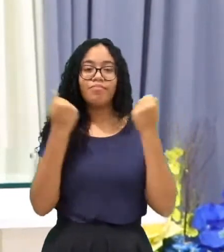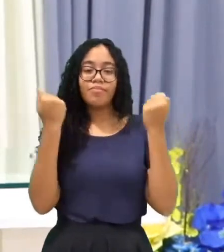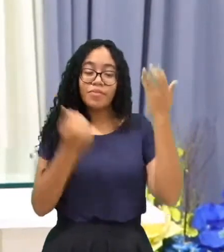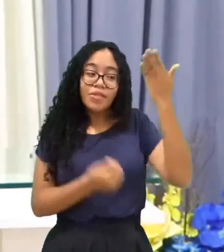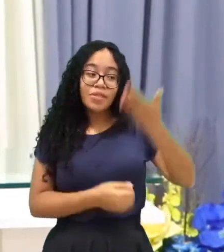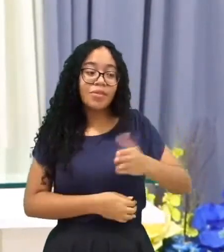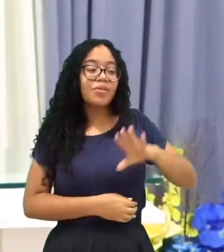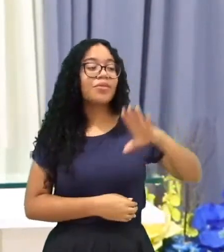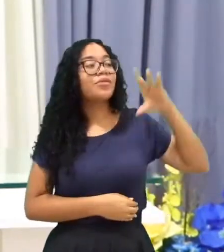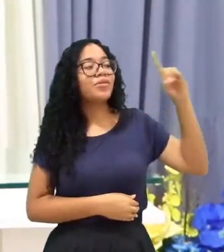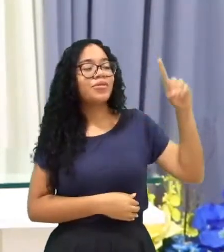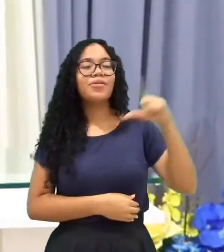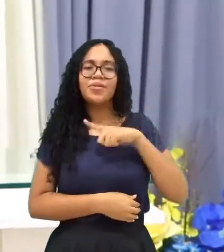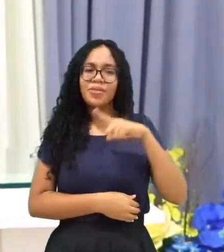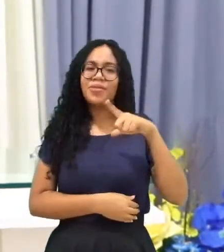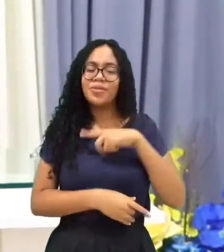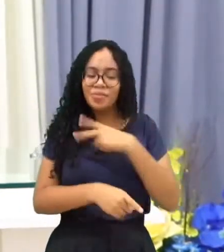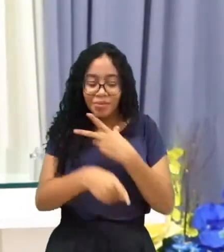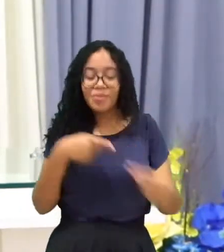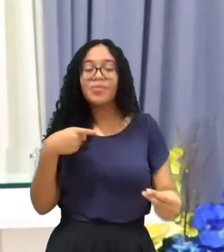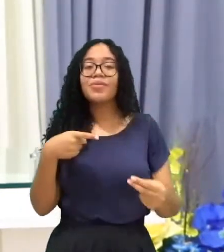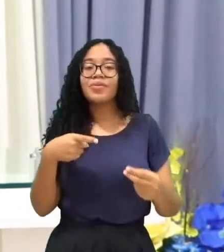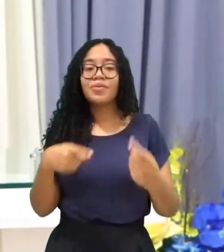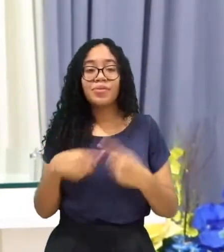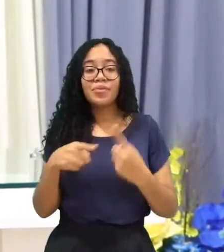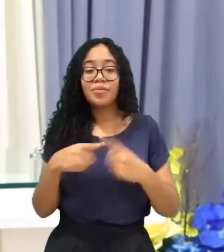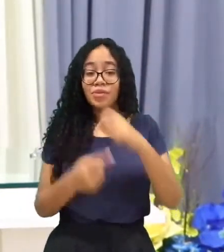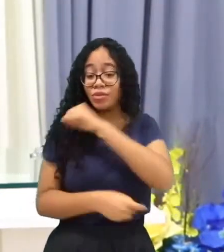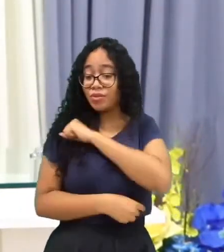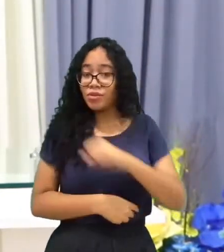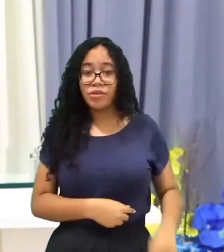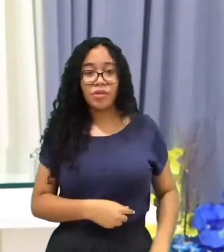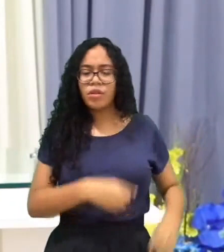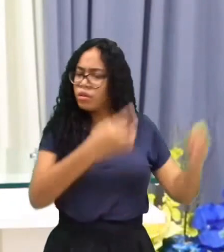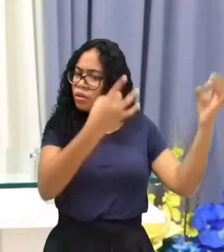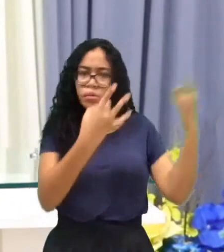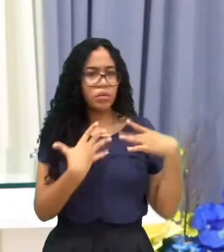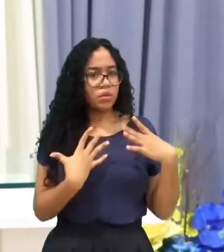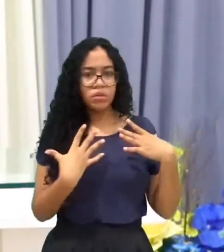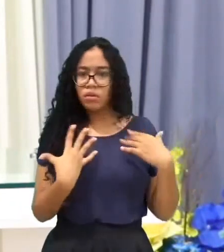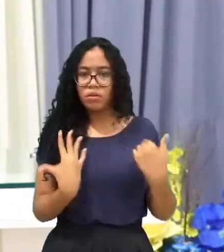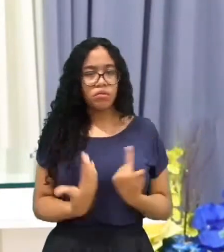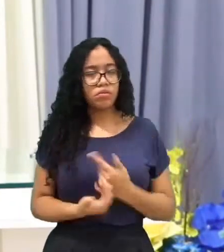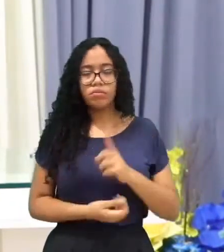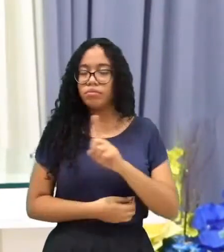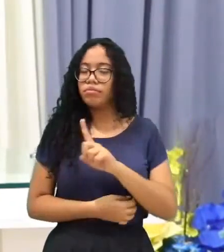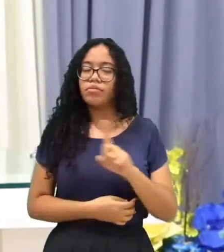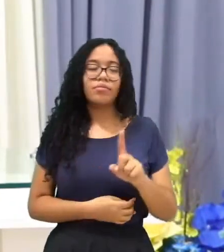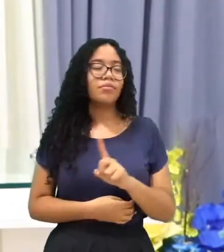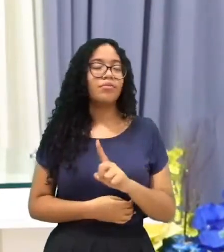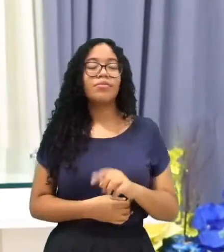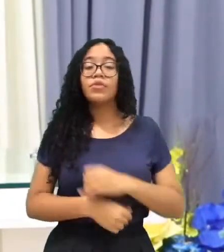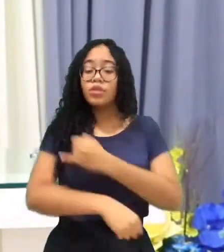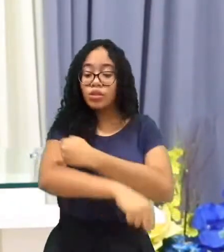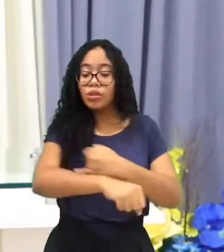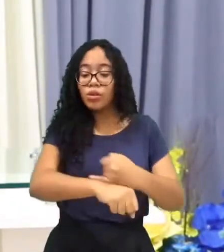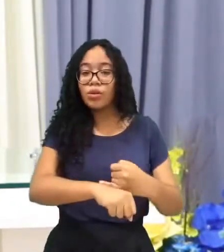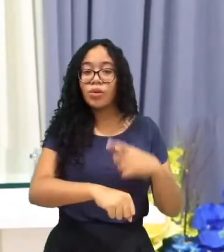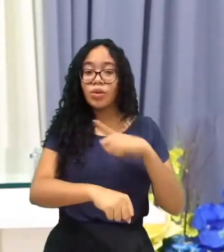presença de Deus temos vitória, porque o Senhor não nos deixa só. Ele teve um encontro com